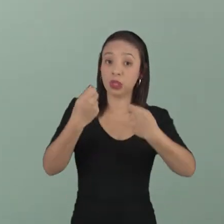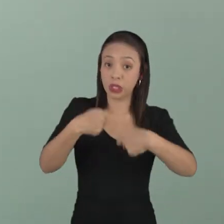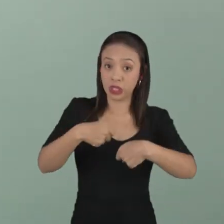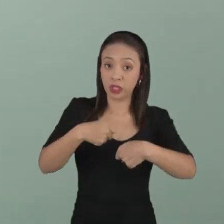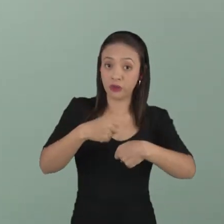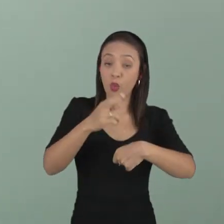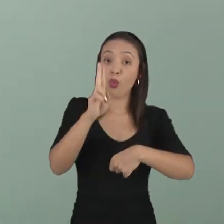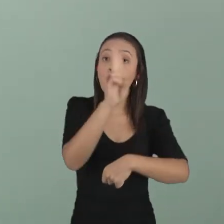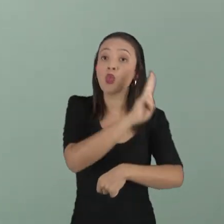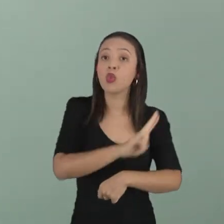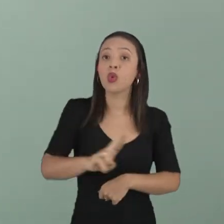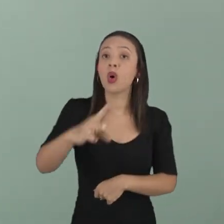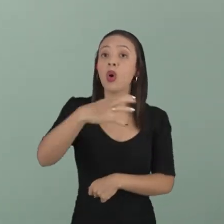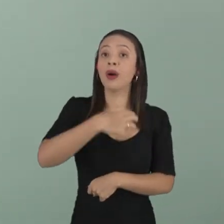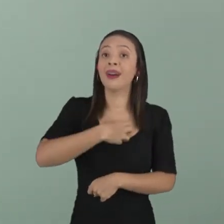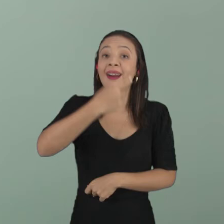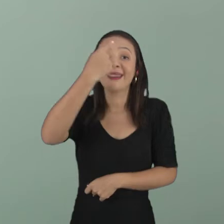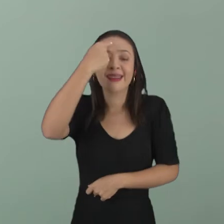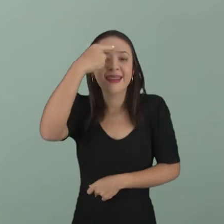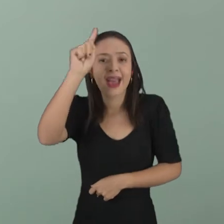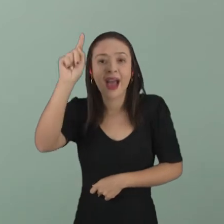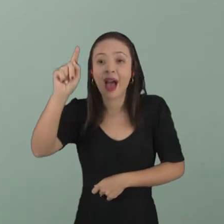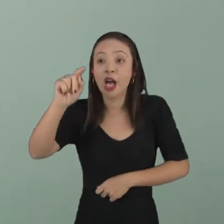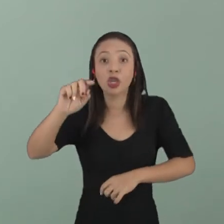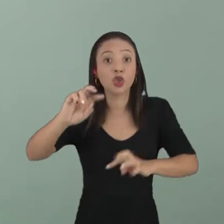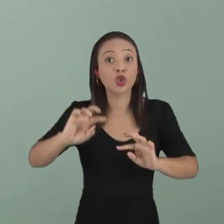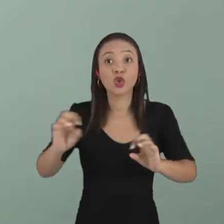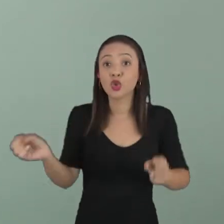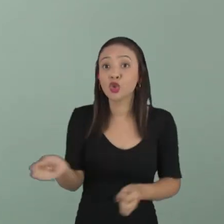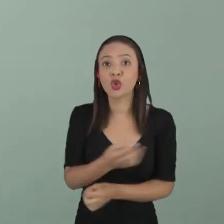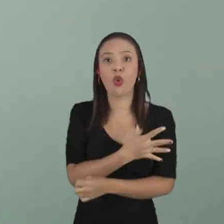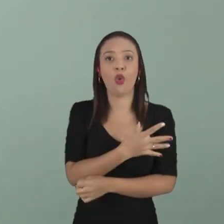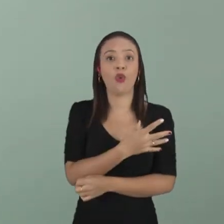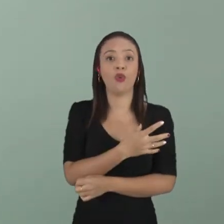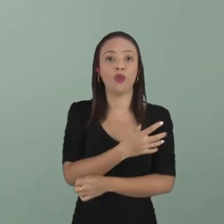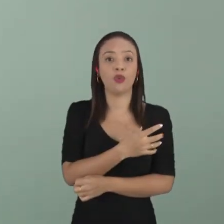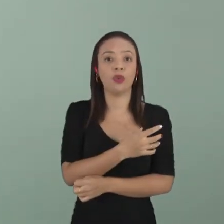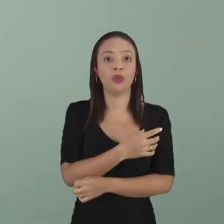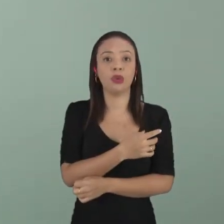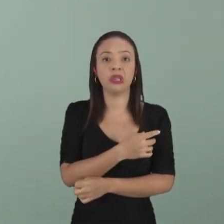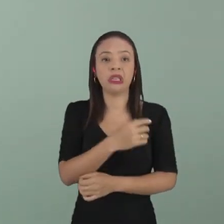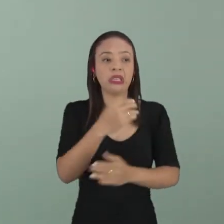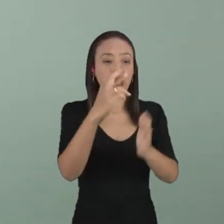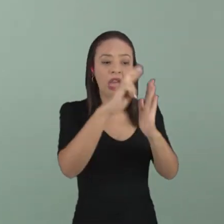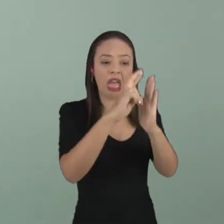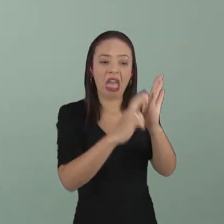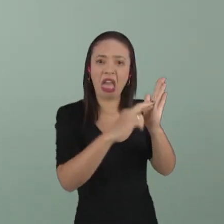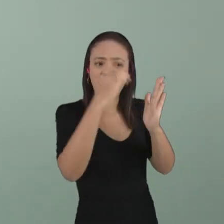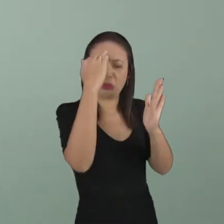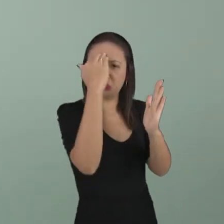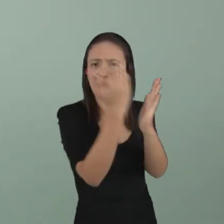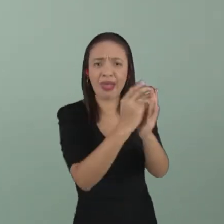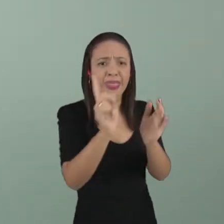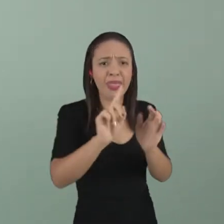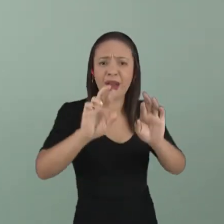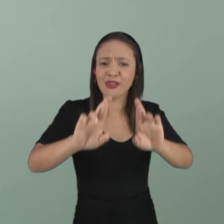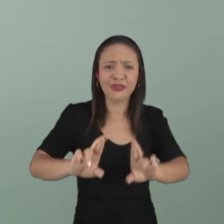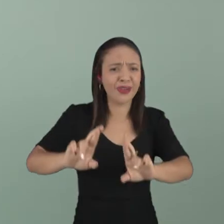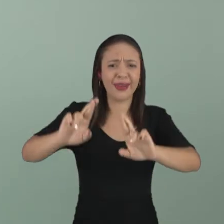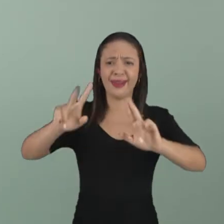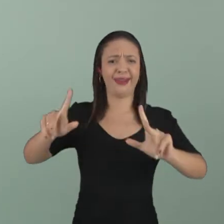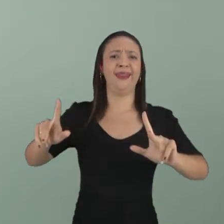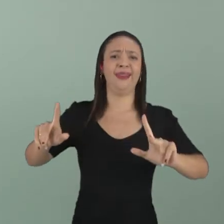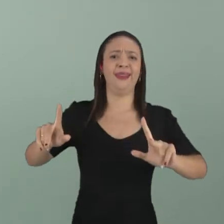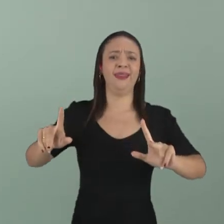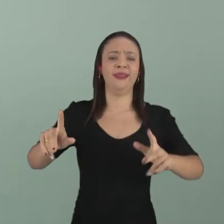sente, criar um movimento totalmente novo, totalmente desvinculado das regras e padronizações sociais,